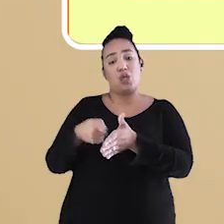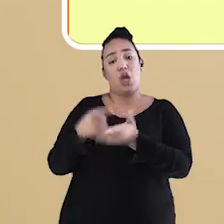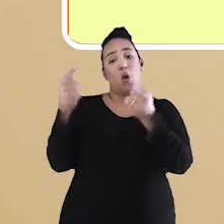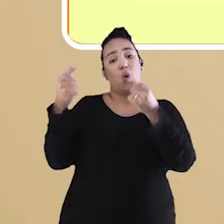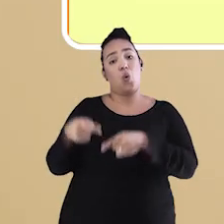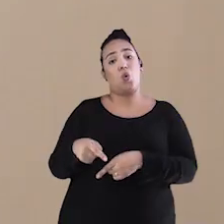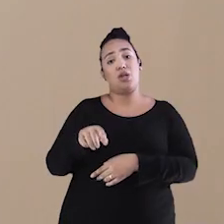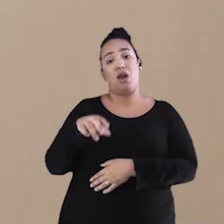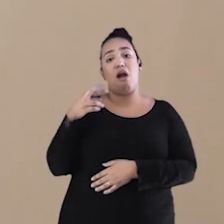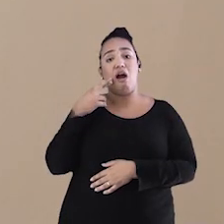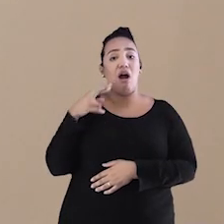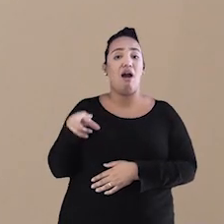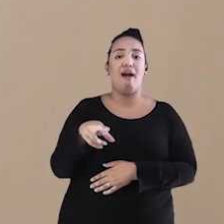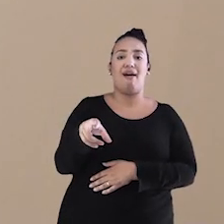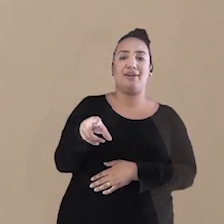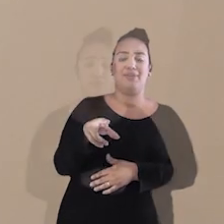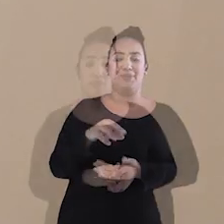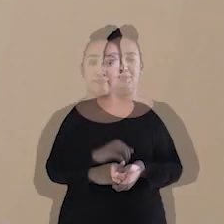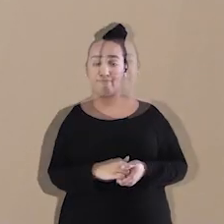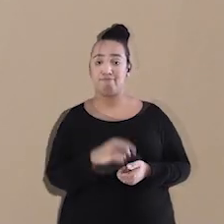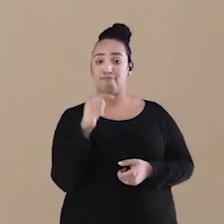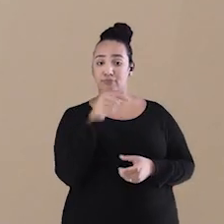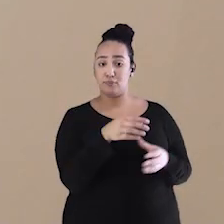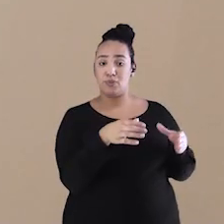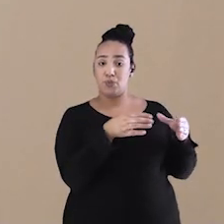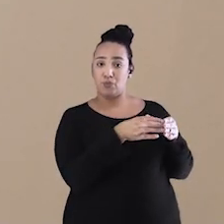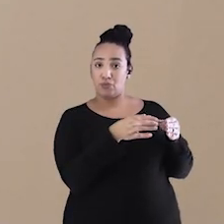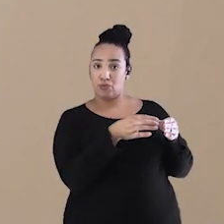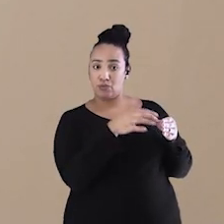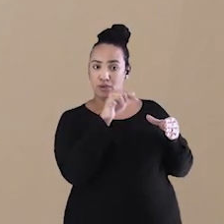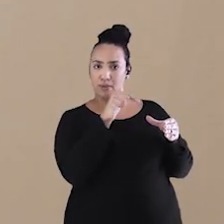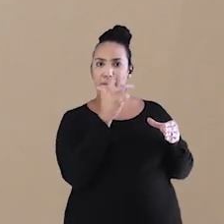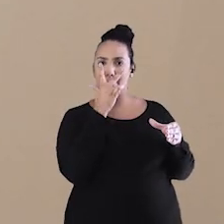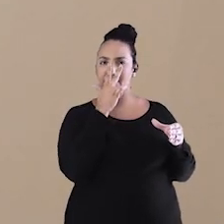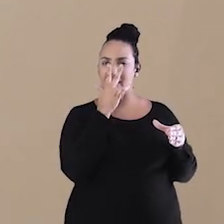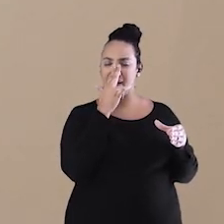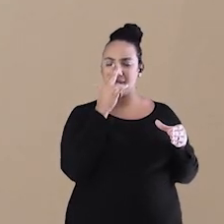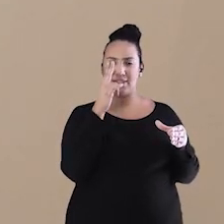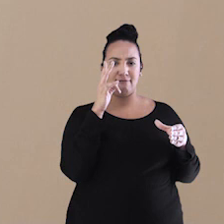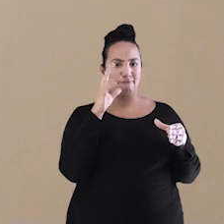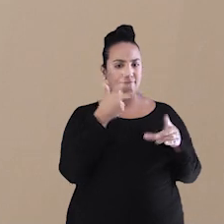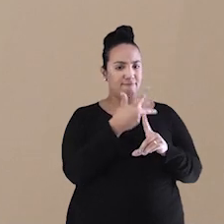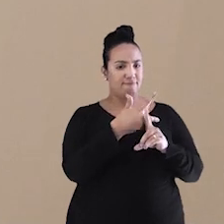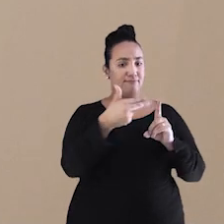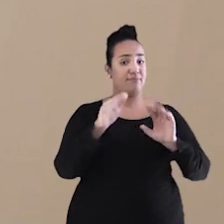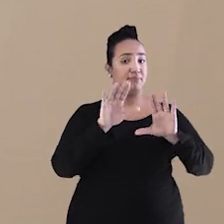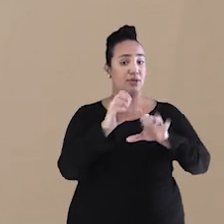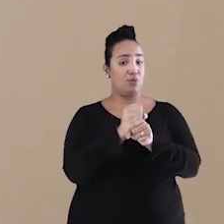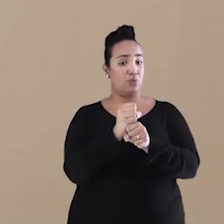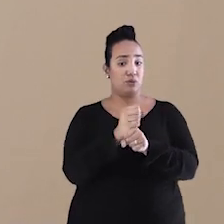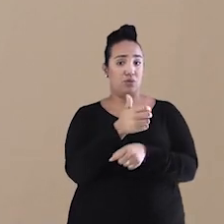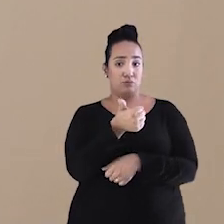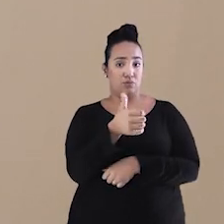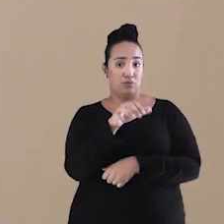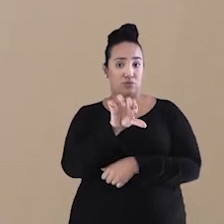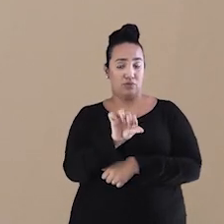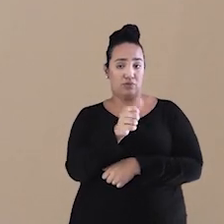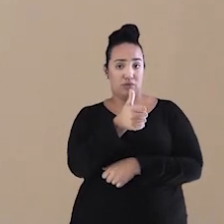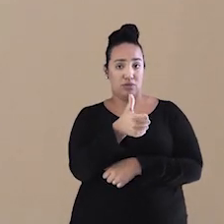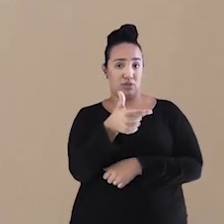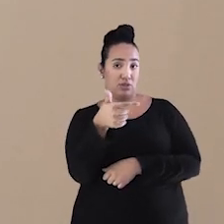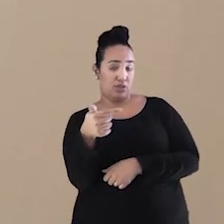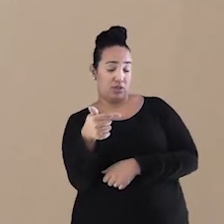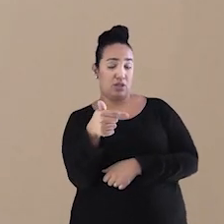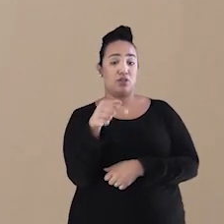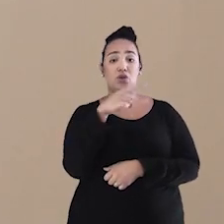outros animais. A guerra parecia estar ganha para a Tríplice Entente. Porém, em 1917, a